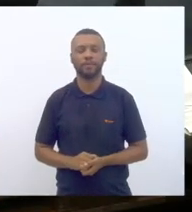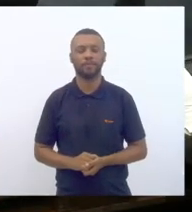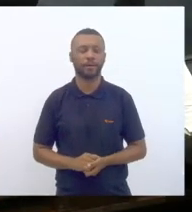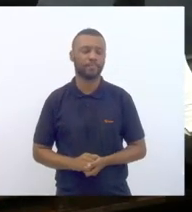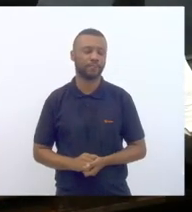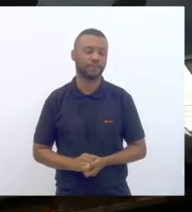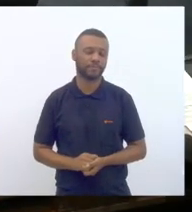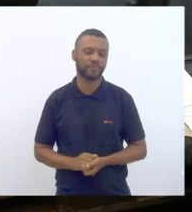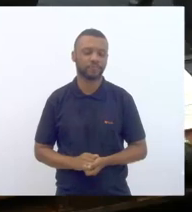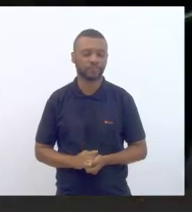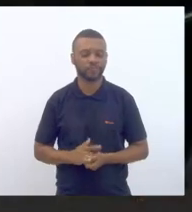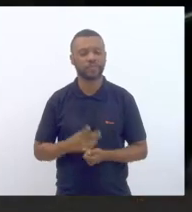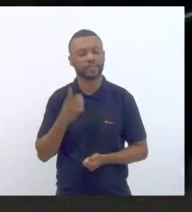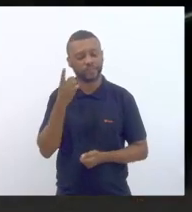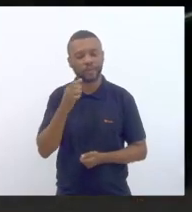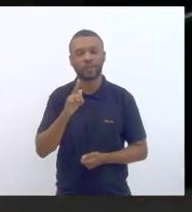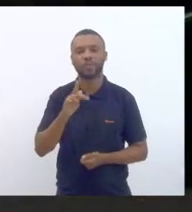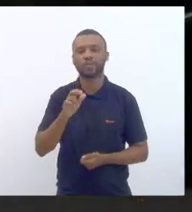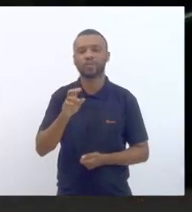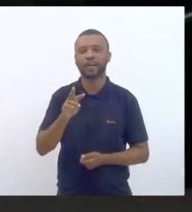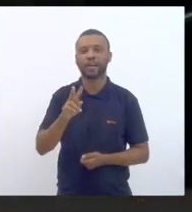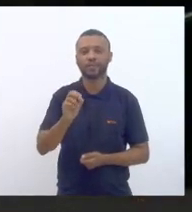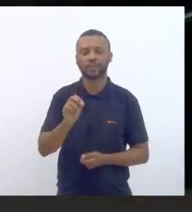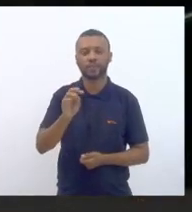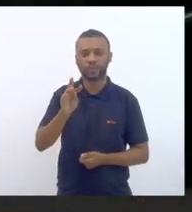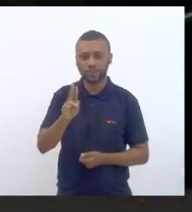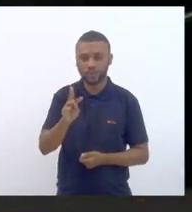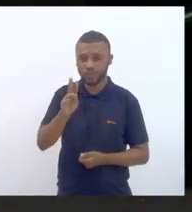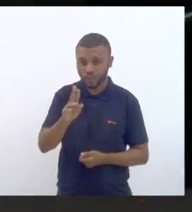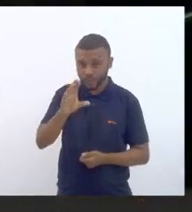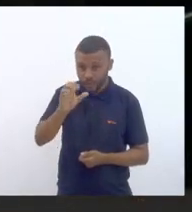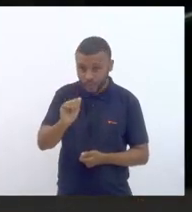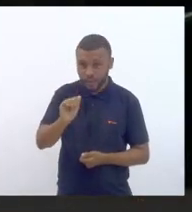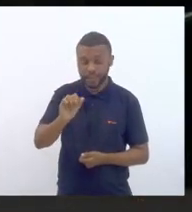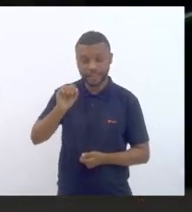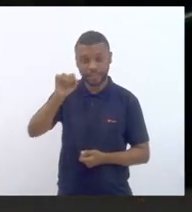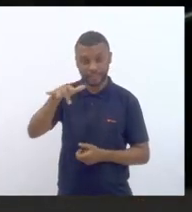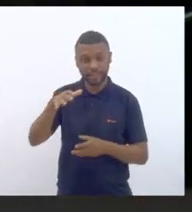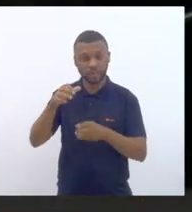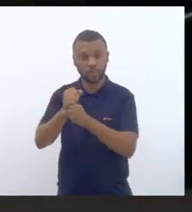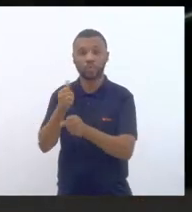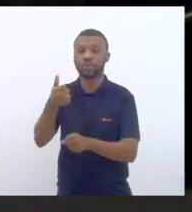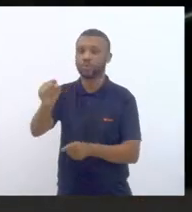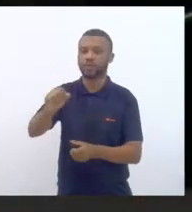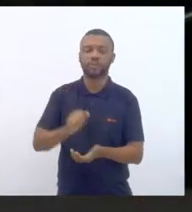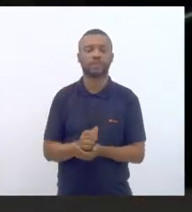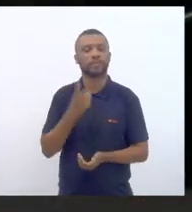Deputado Gustavo Tutuca, sim, 18. Deputado Gustavo Schmidt.